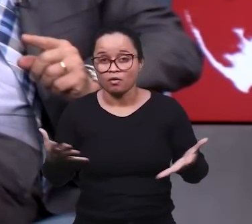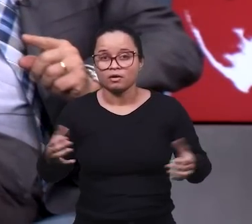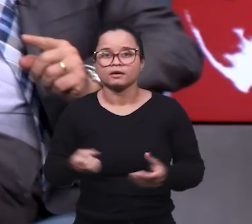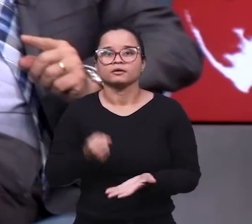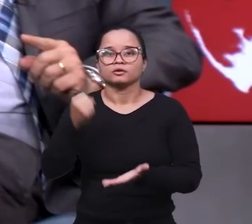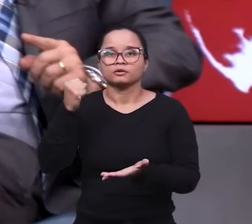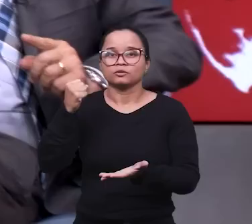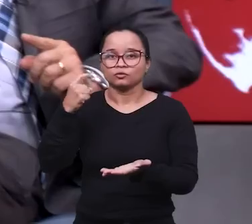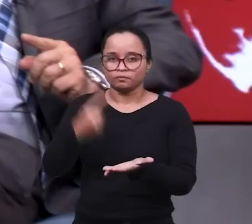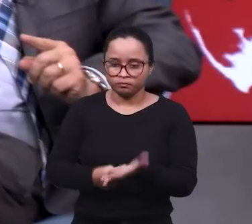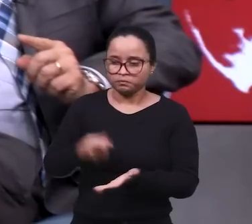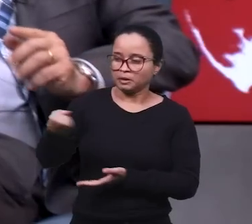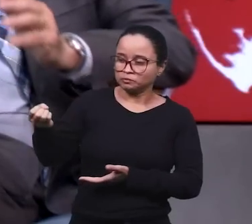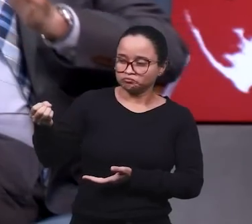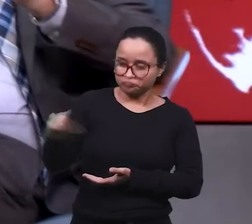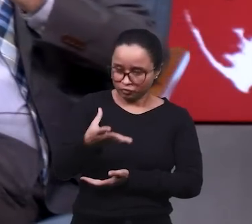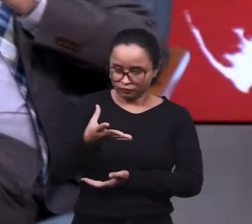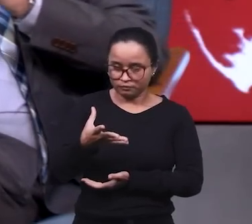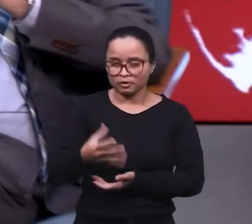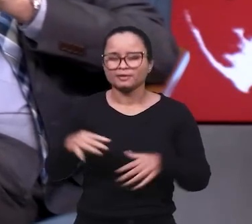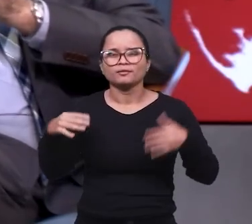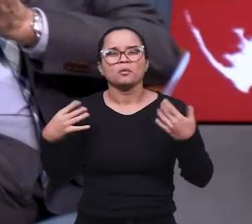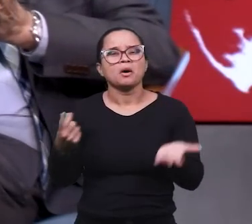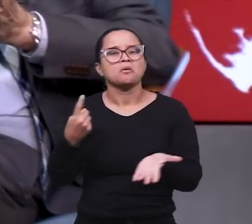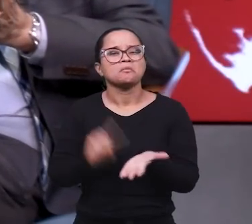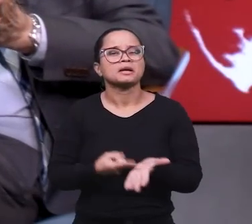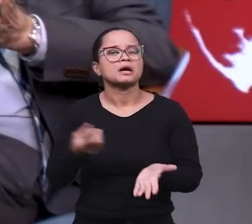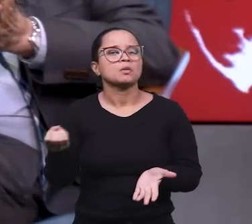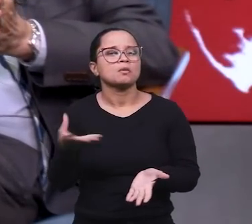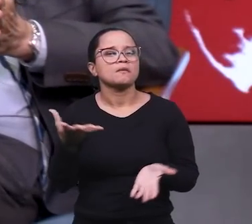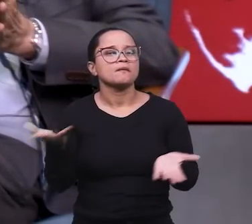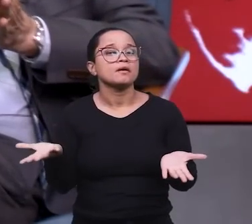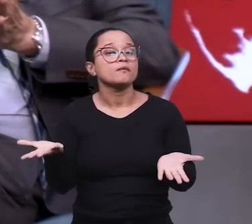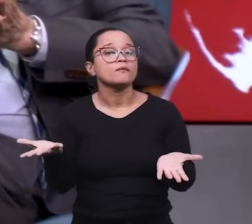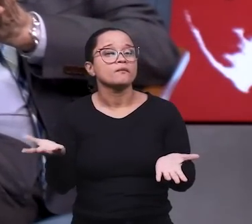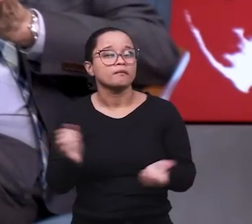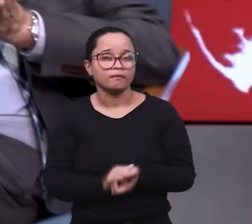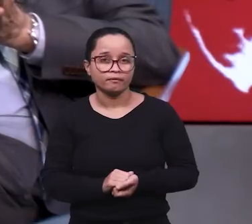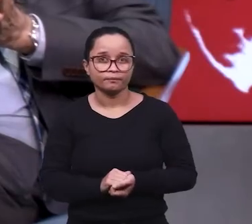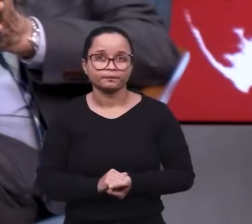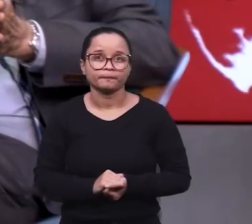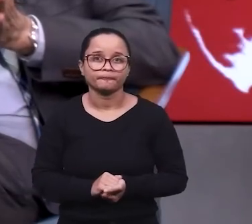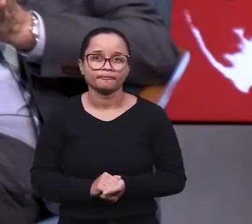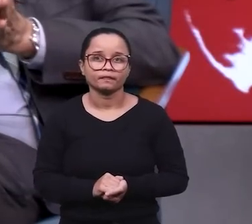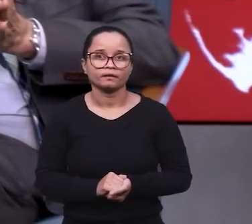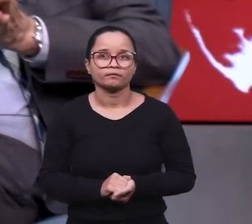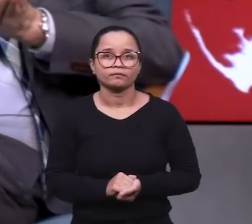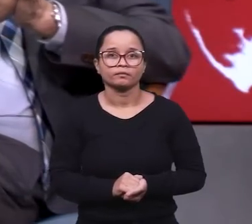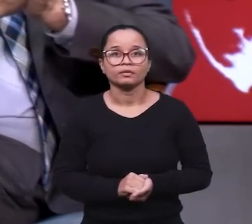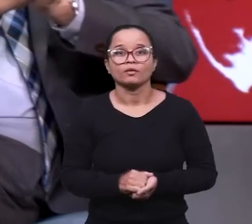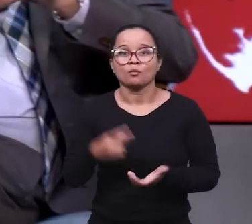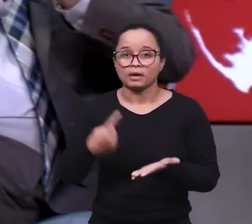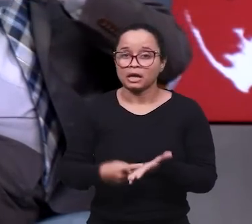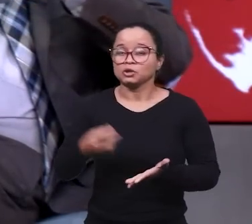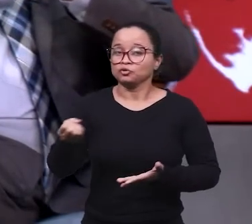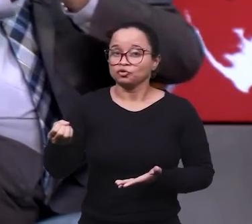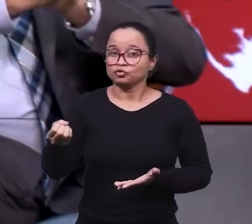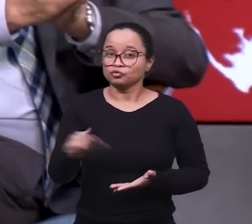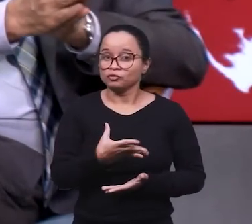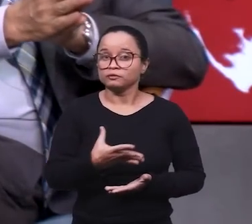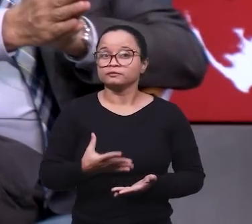ministros do novo pacto. Então, qual foi o novo pacto? O novo pacto foi